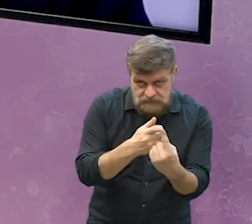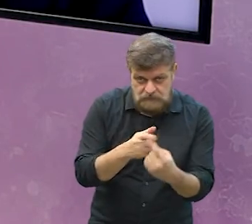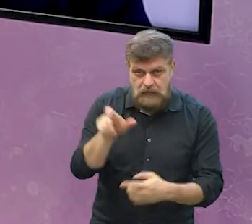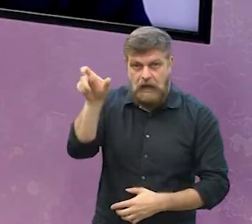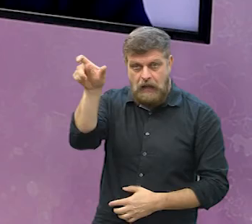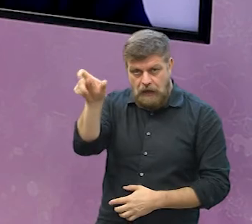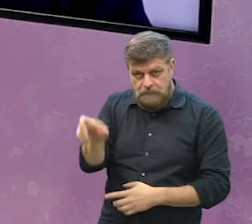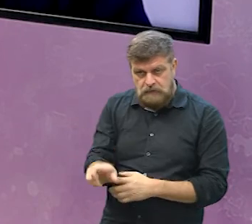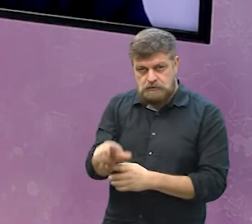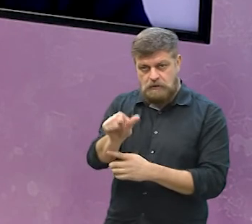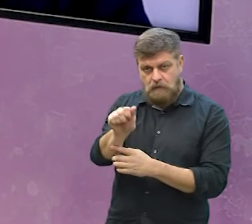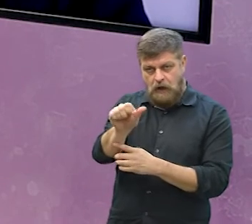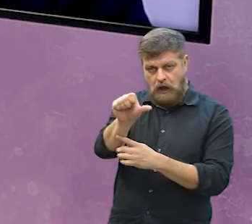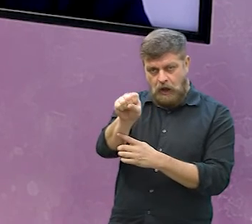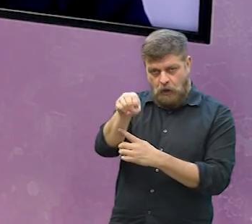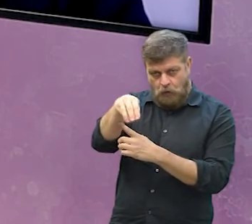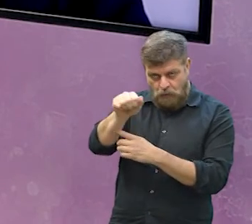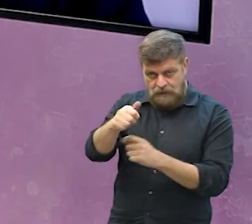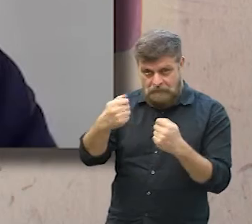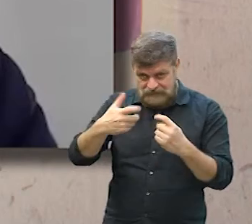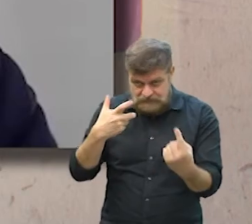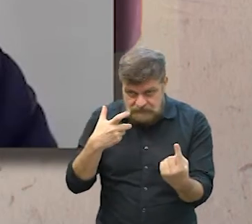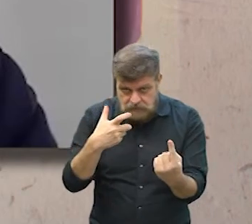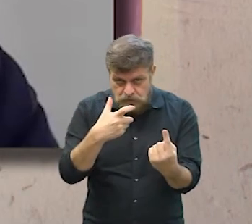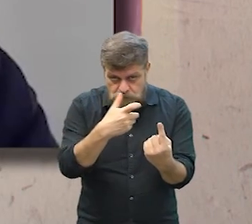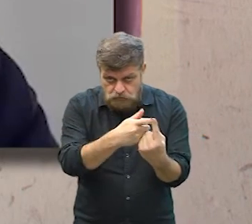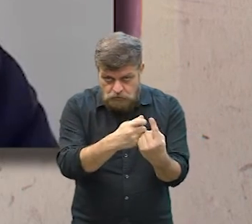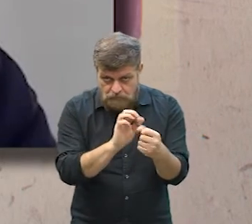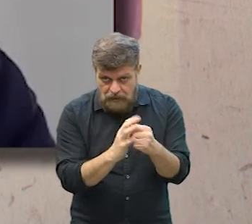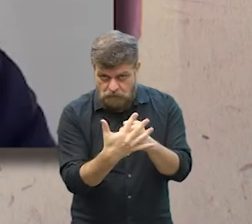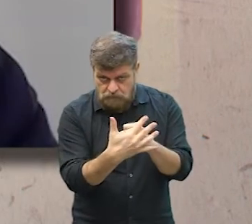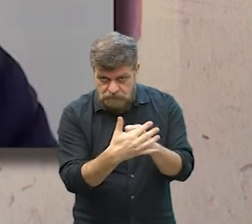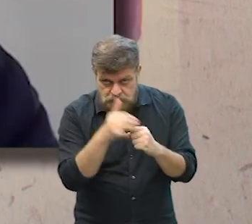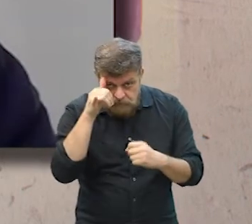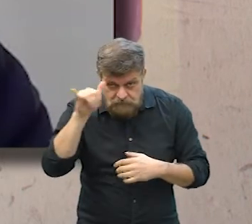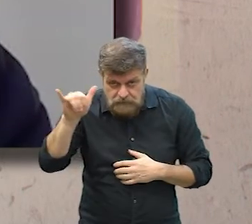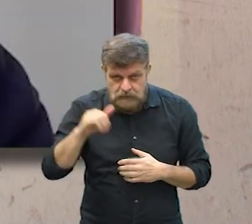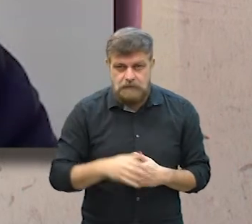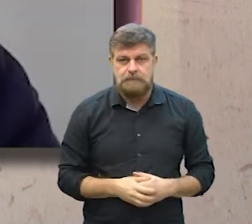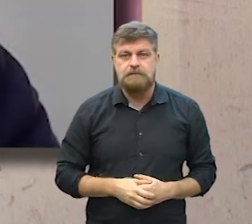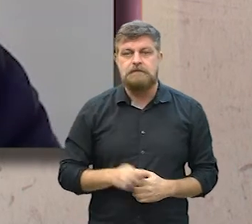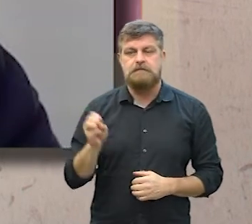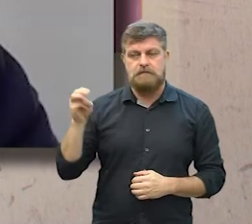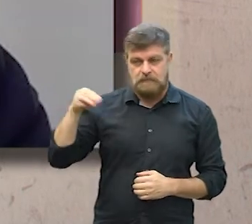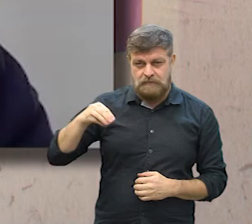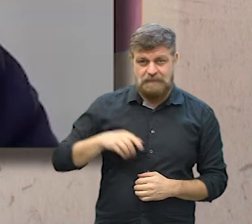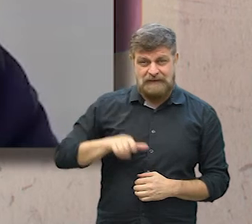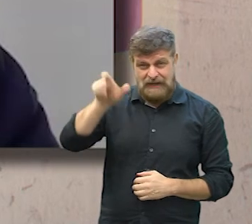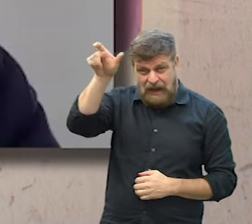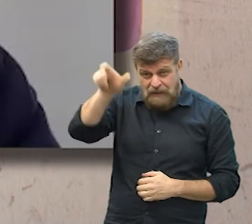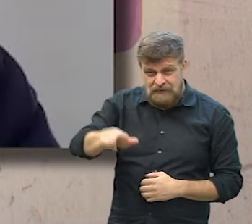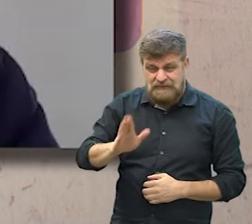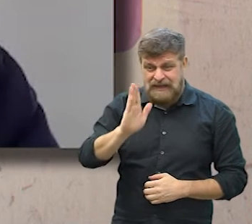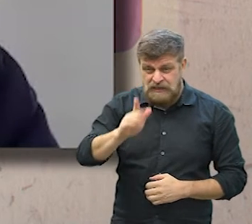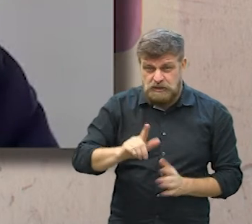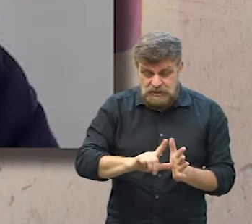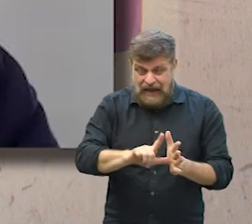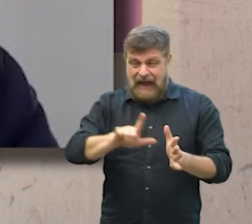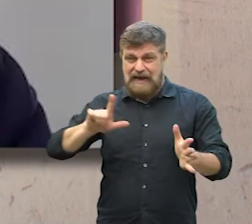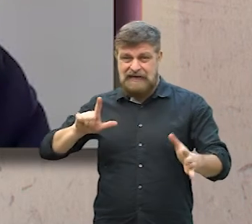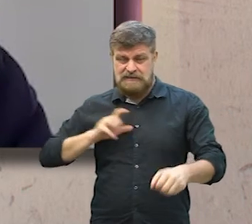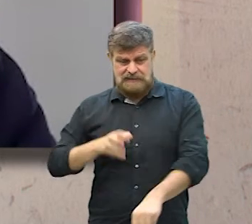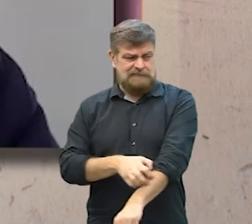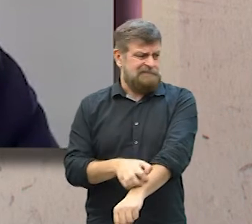o asmático também deve tomar? Sim, com certeza, né? A gente, a não ser com pessoas que têm reação